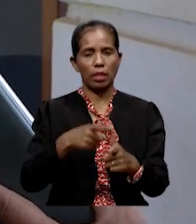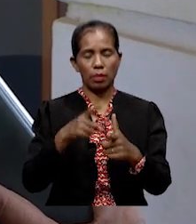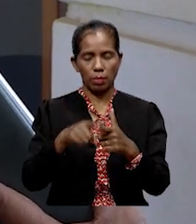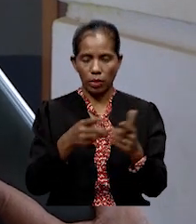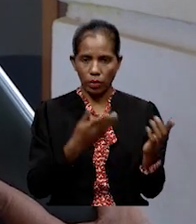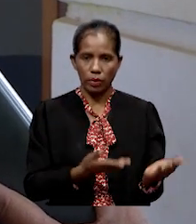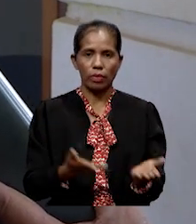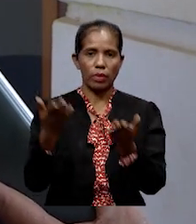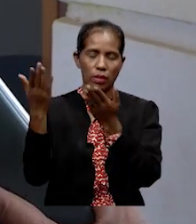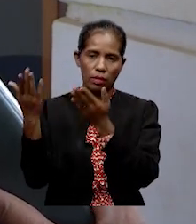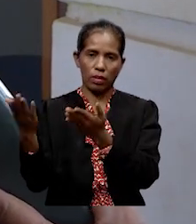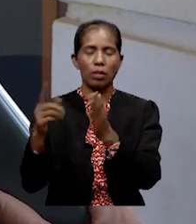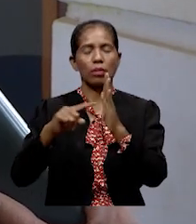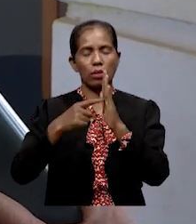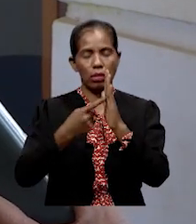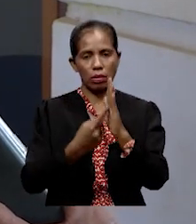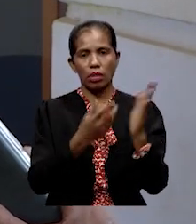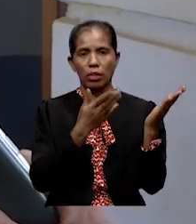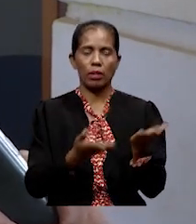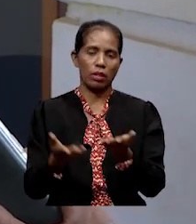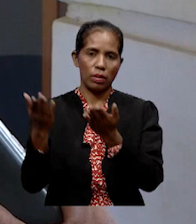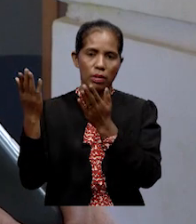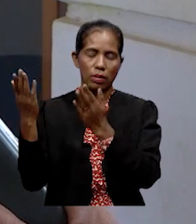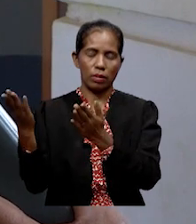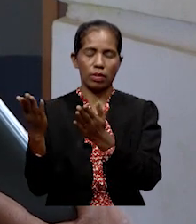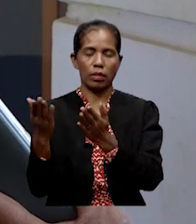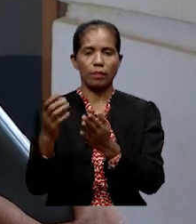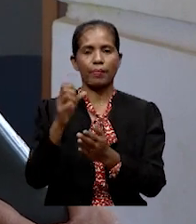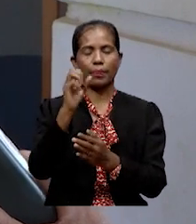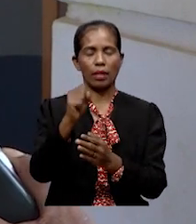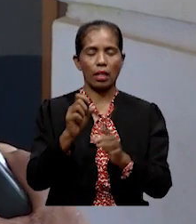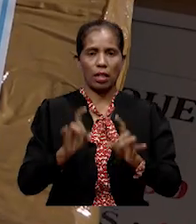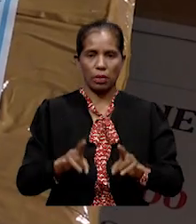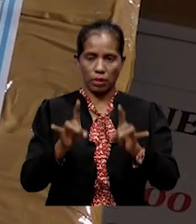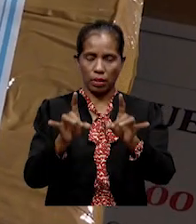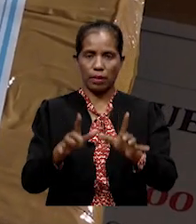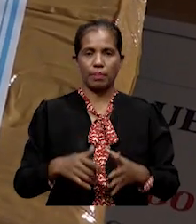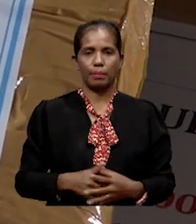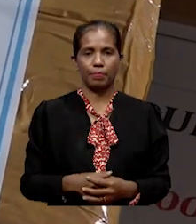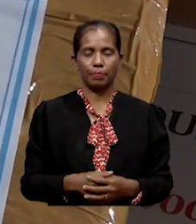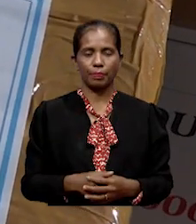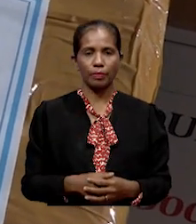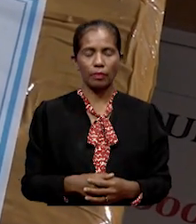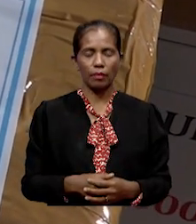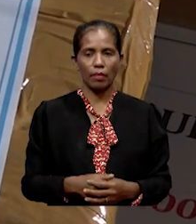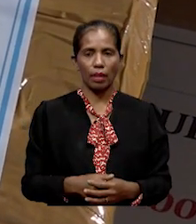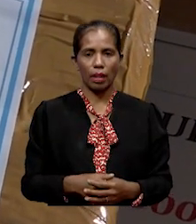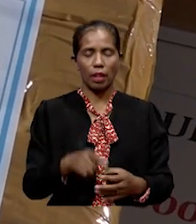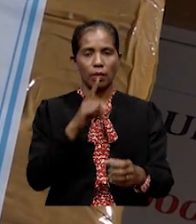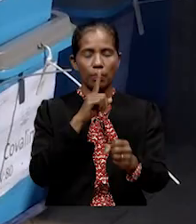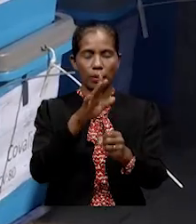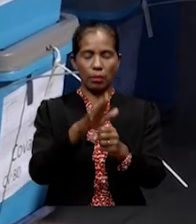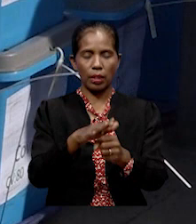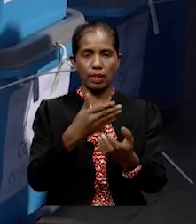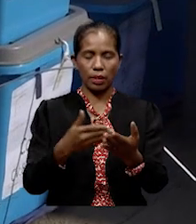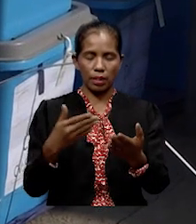dar união e continua halo transportação Bahia Sydney ou Melbourne união. A tu garante material hirakne seguro